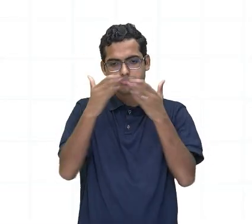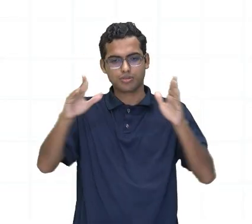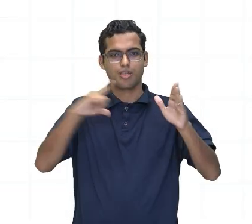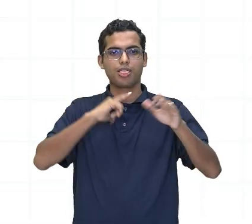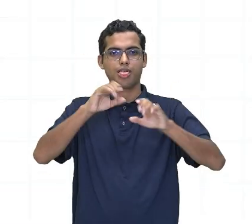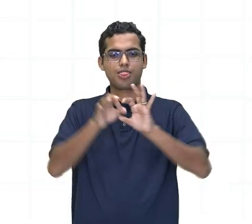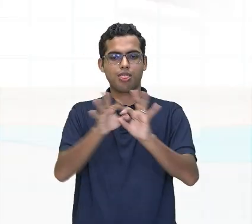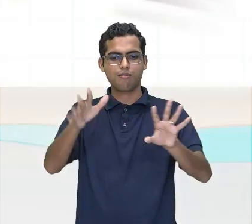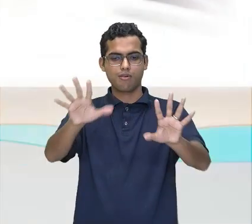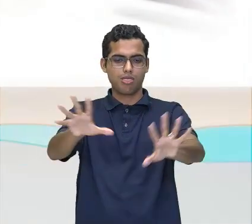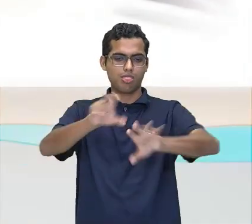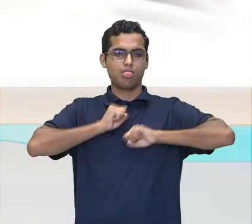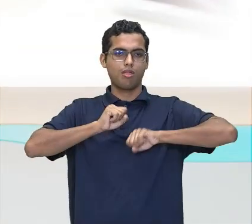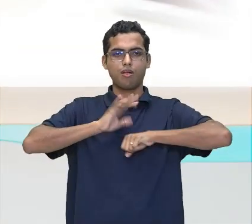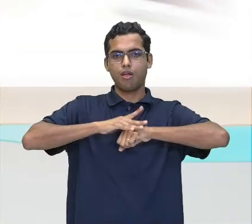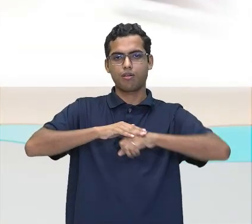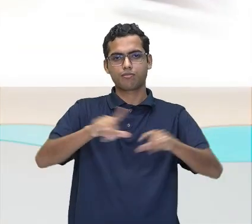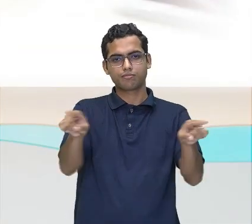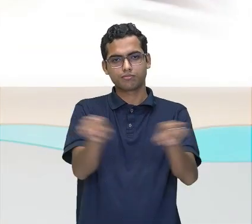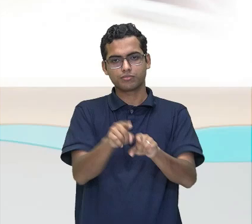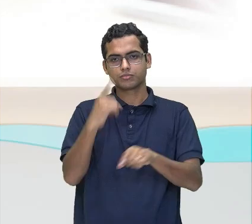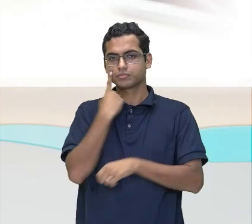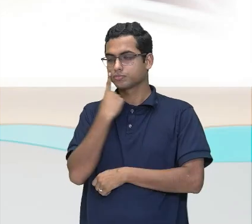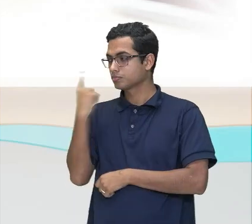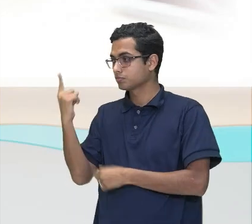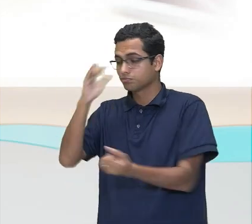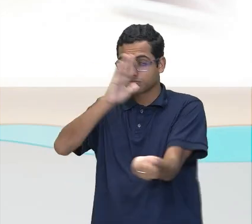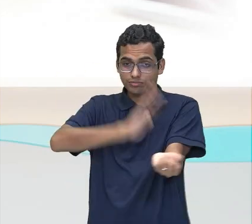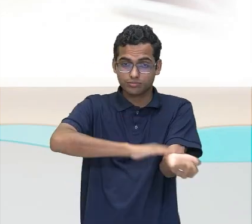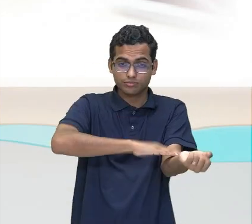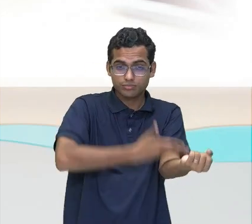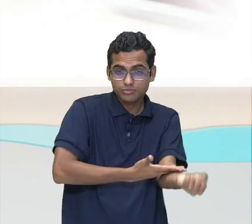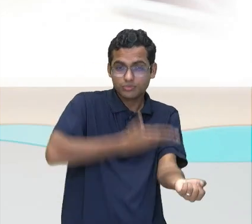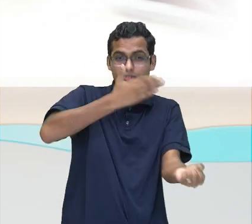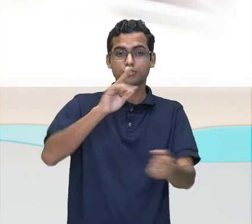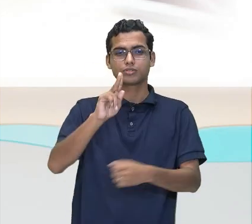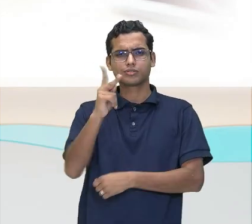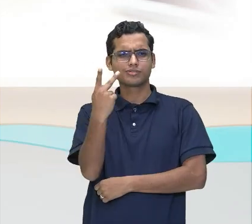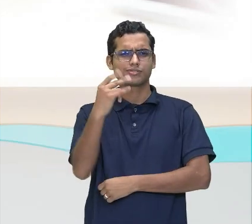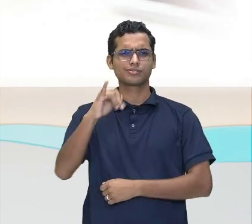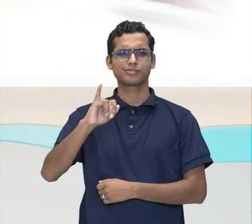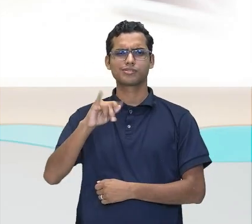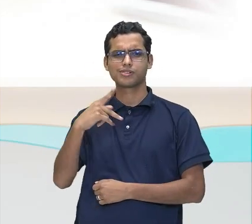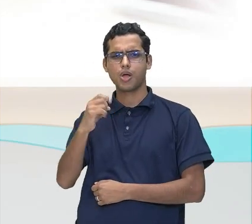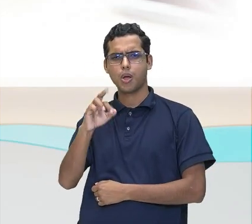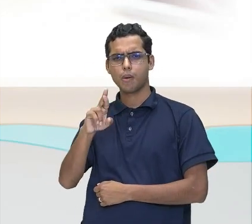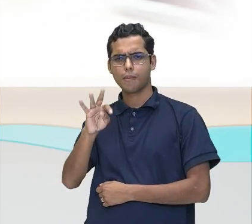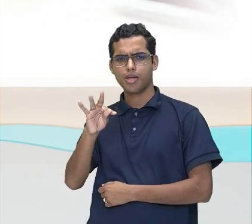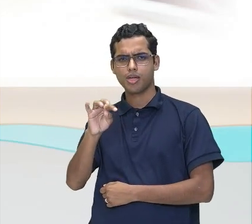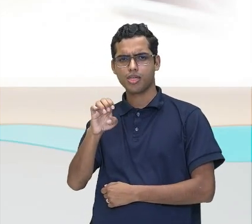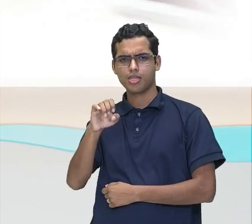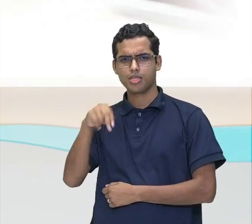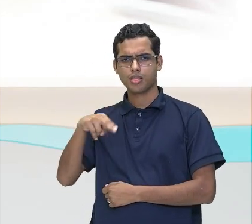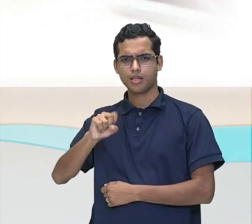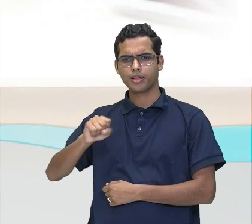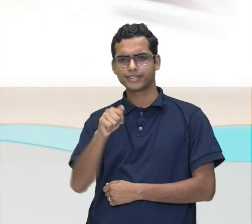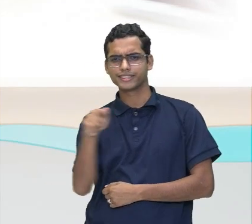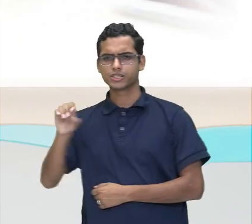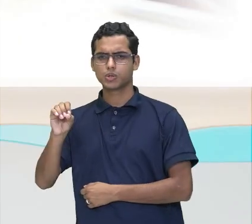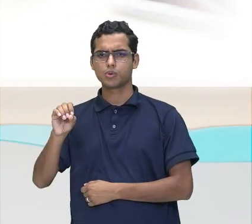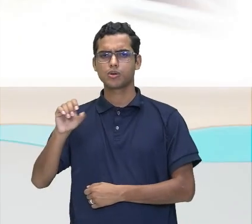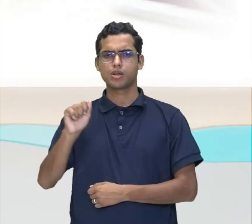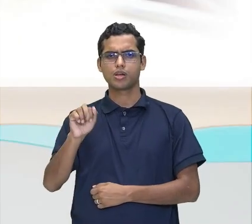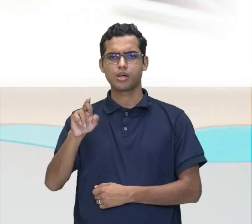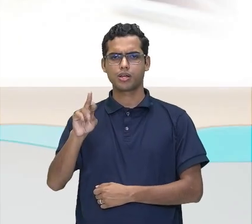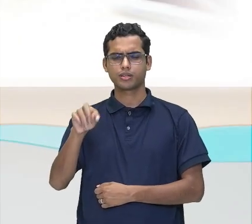hipertensão arterial. Se você porventura não lembra, não sabe o que é hipertensão arterial, olha só, a gente conhece